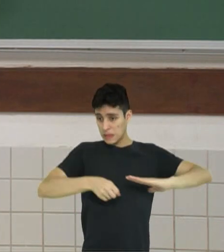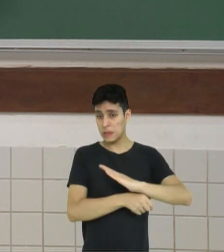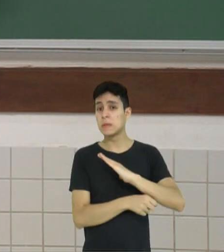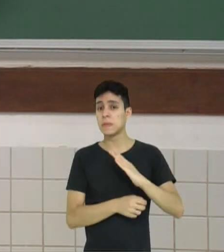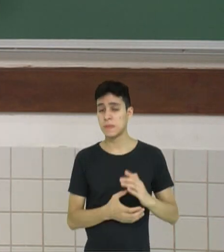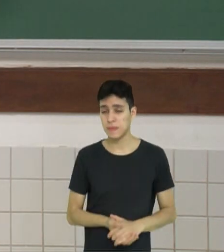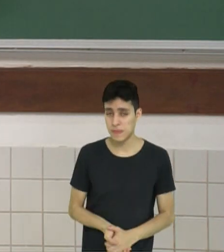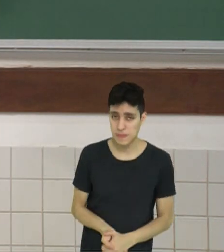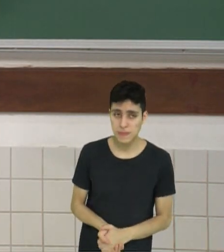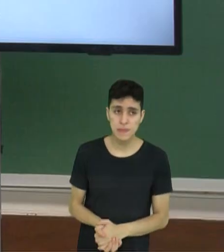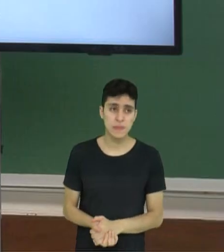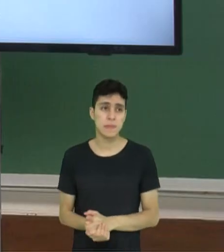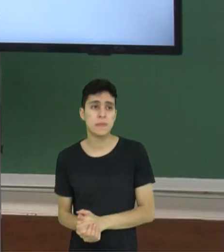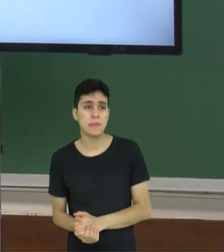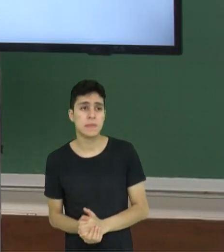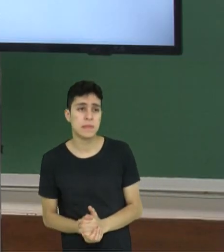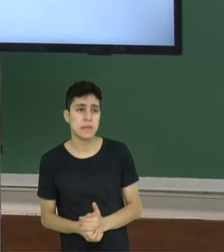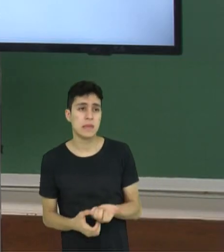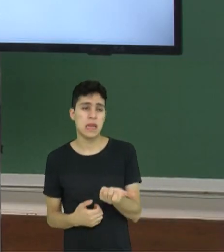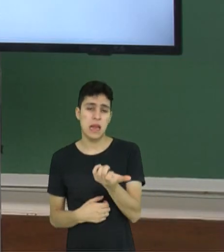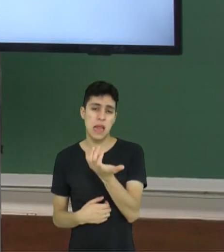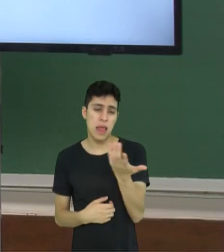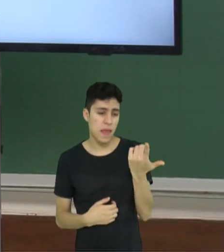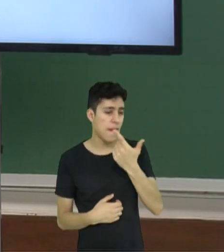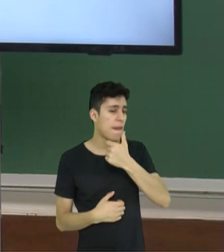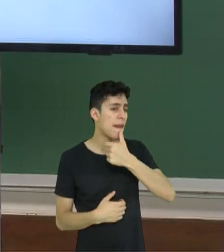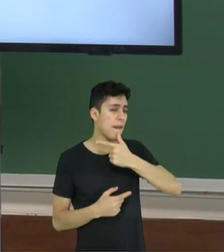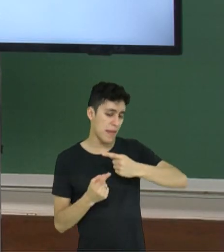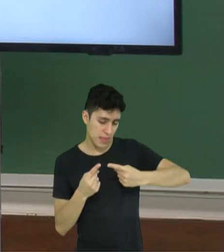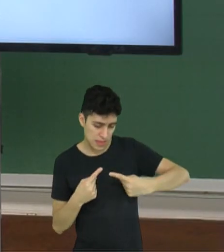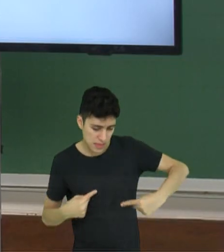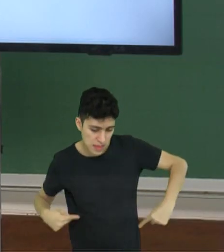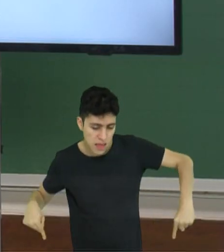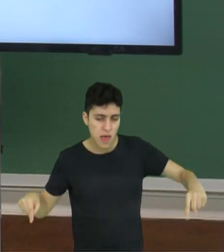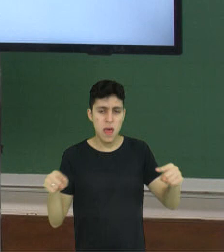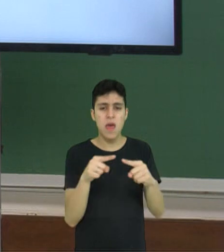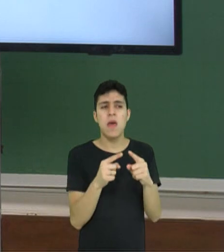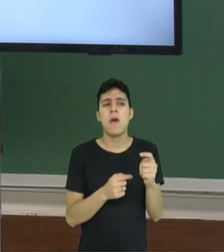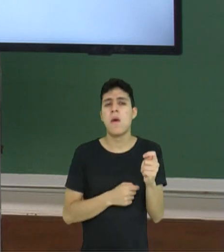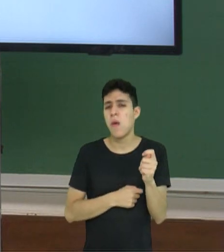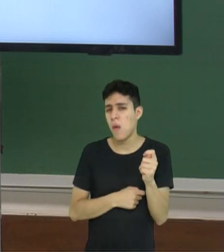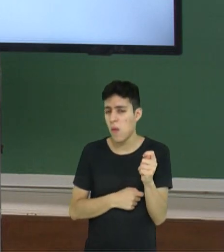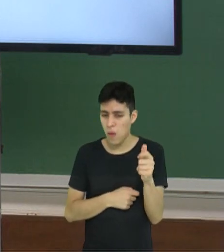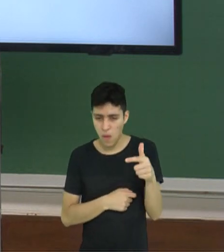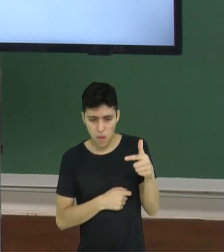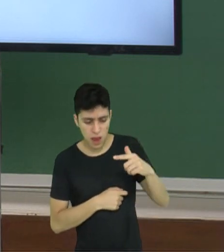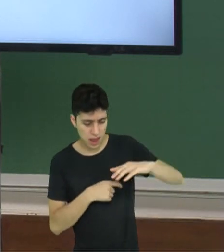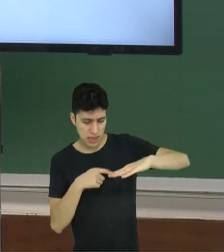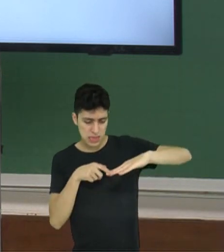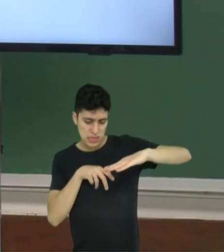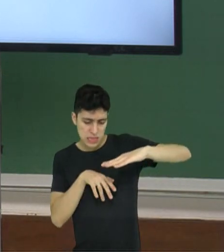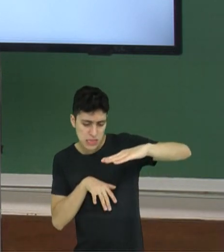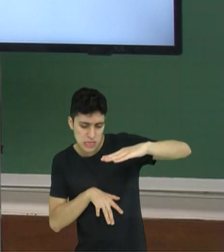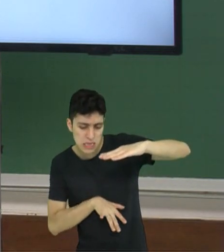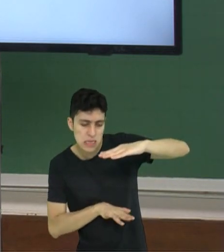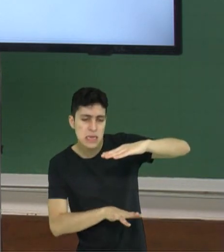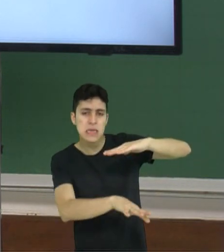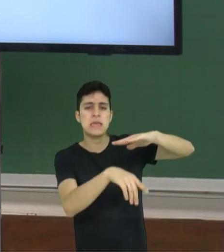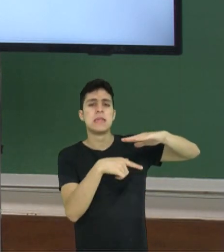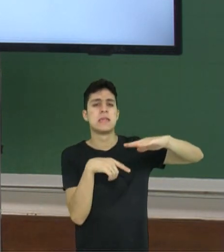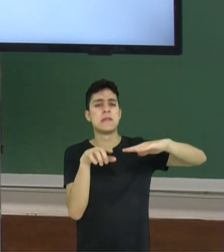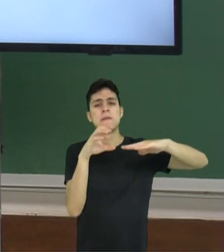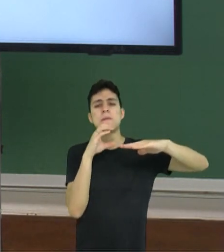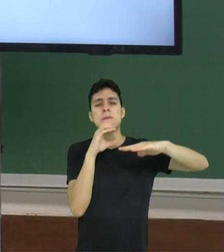partes estão abaixo do nível do mar. Alguns lagos subglaciares, né, correm por baixo dessa camada de gelo, né,